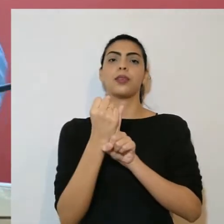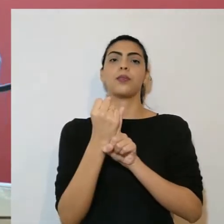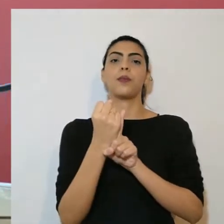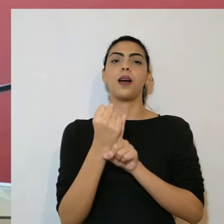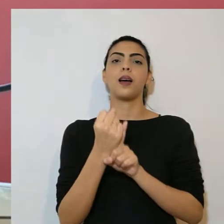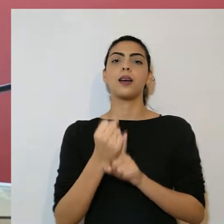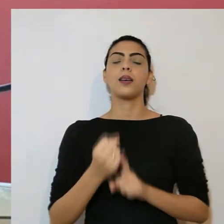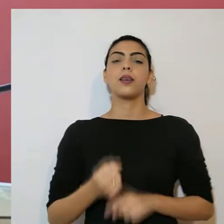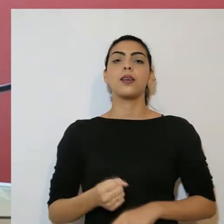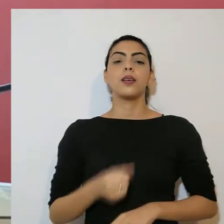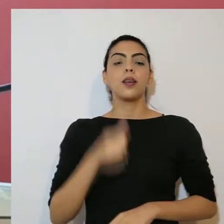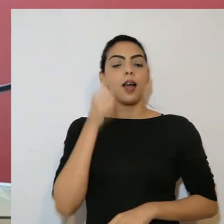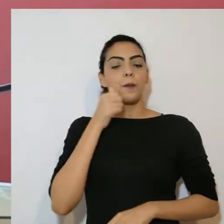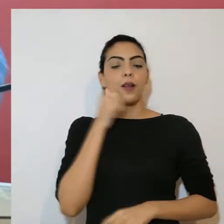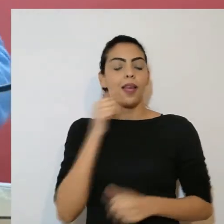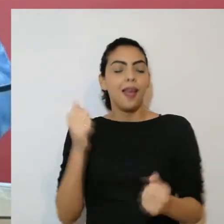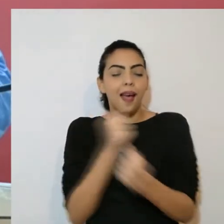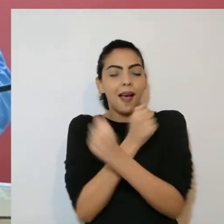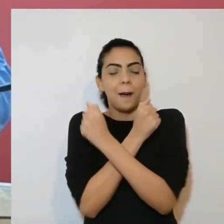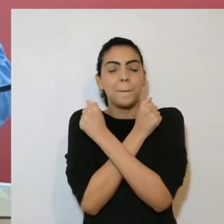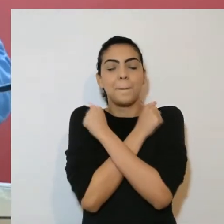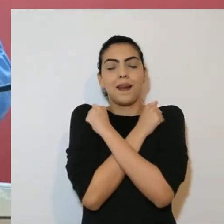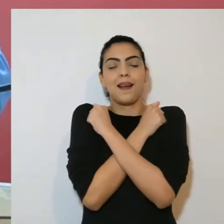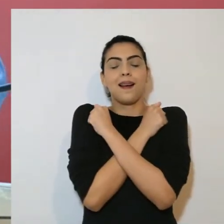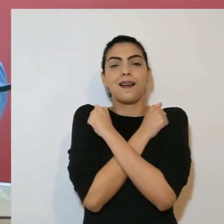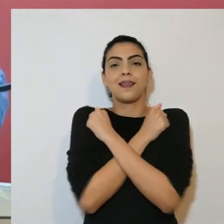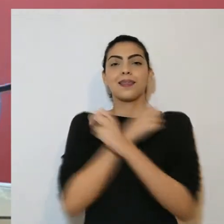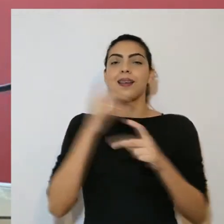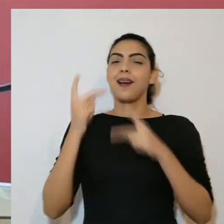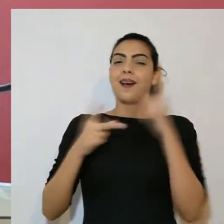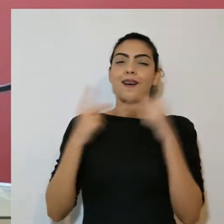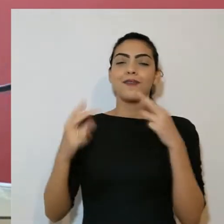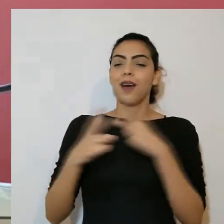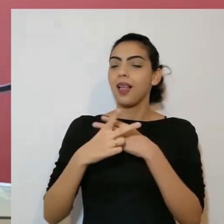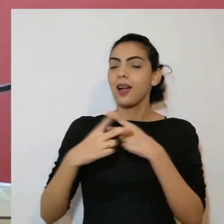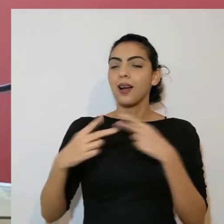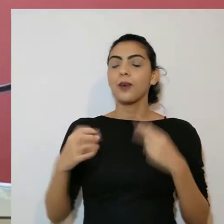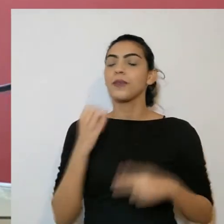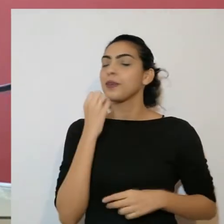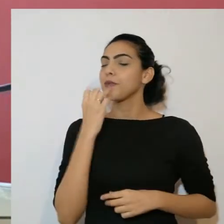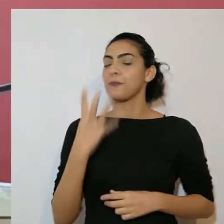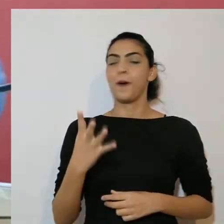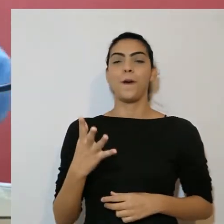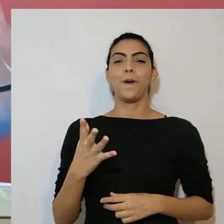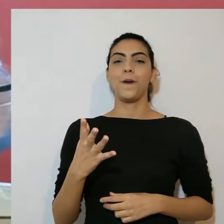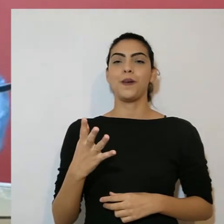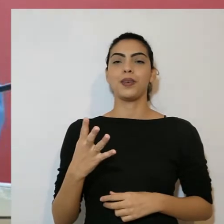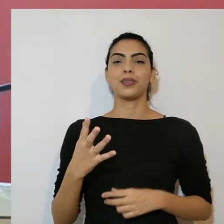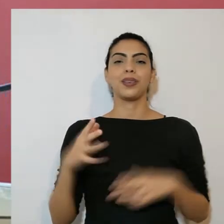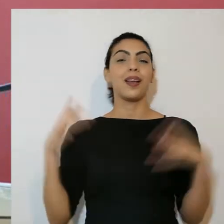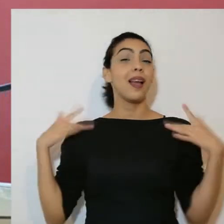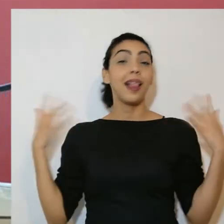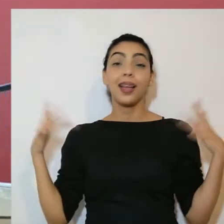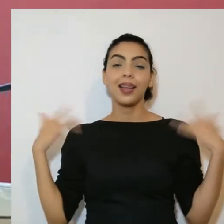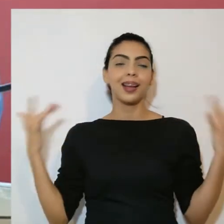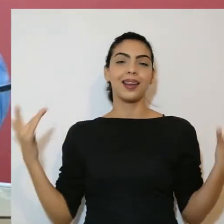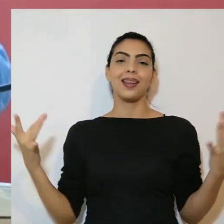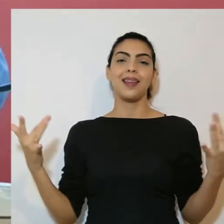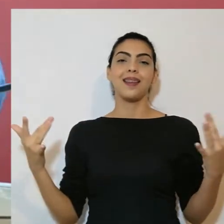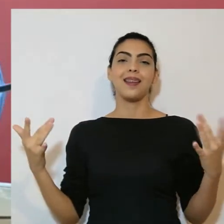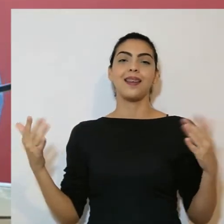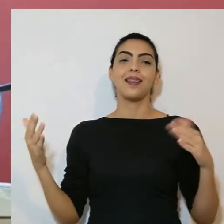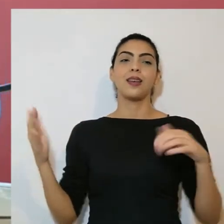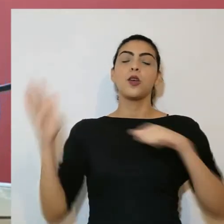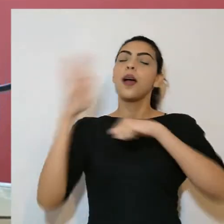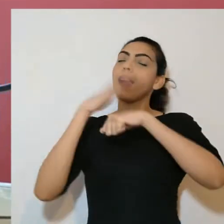sociais. Ela o abraça, ela traz palavras de alegria, há riso nesse